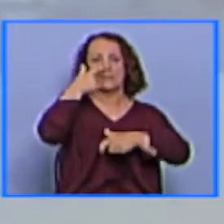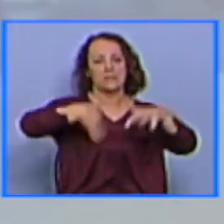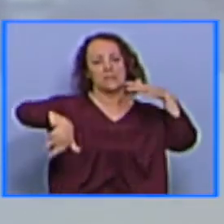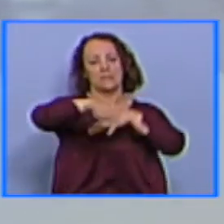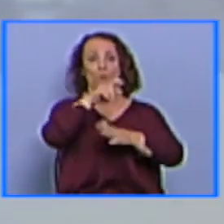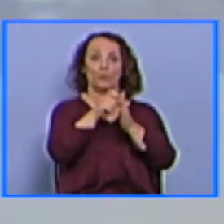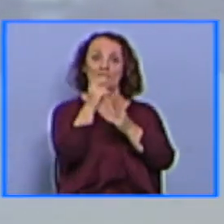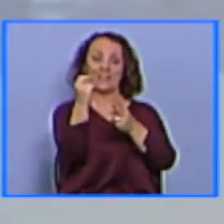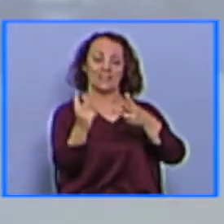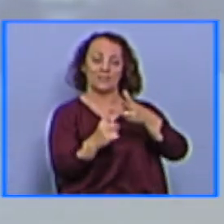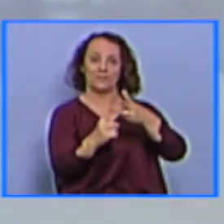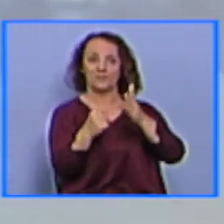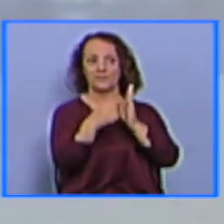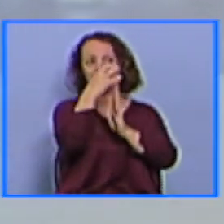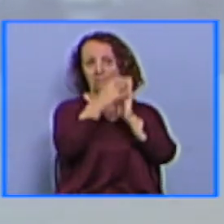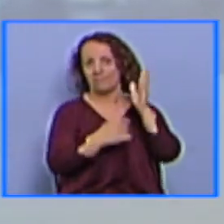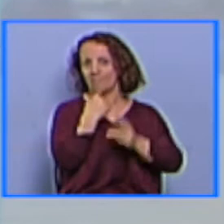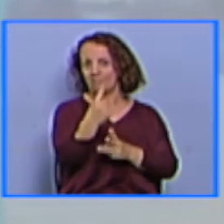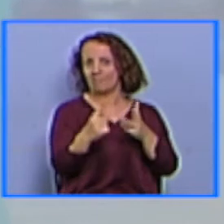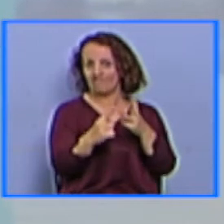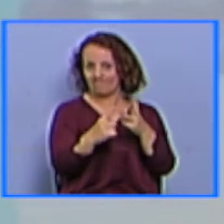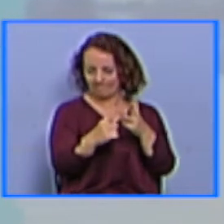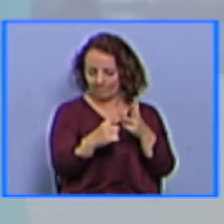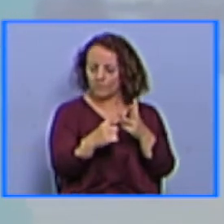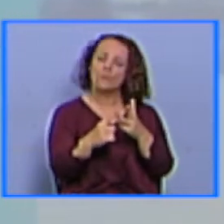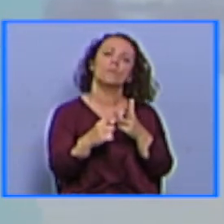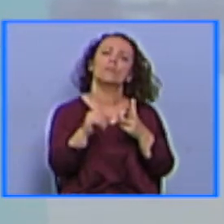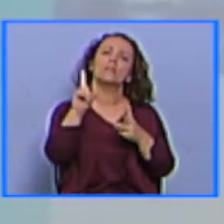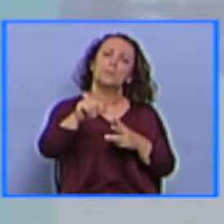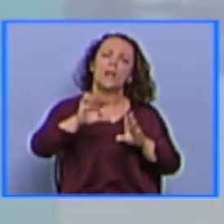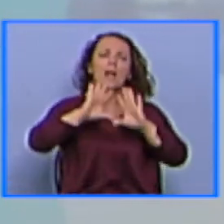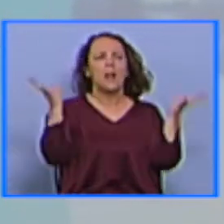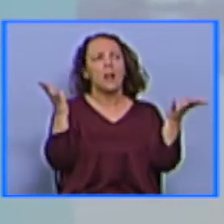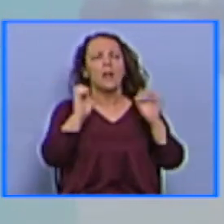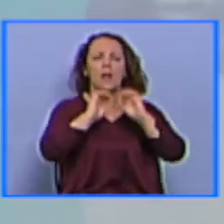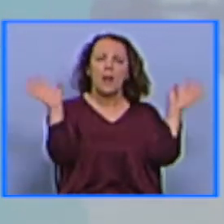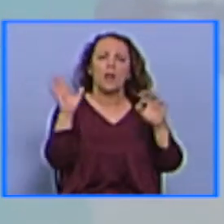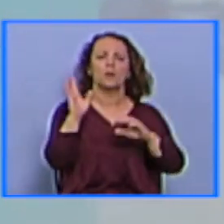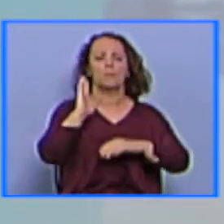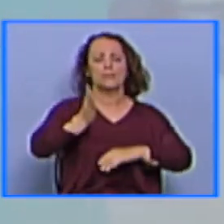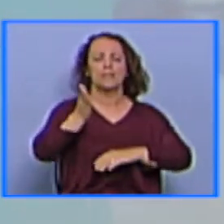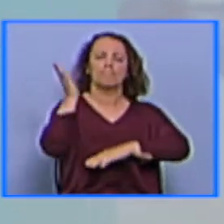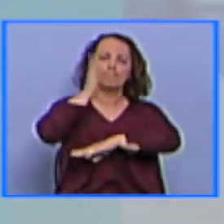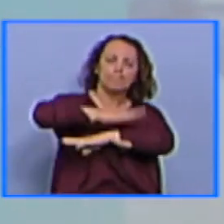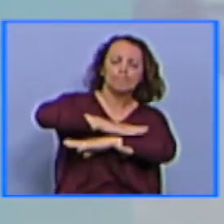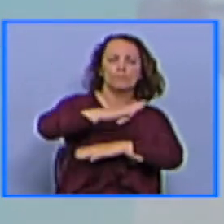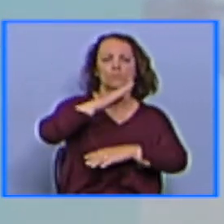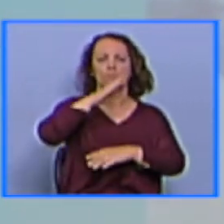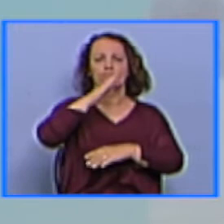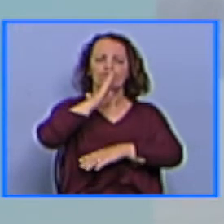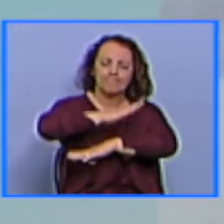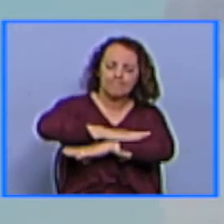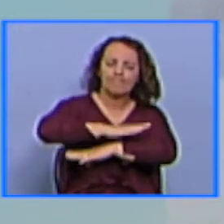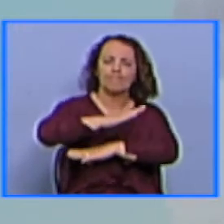3 que o comunicado foca. E, claro, exige um acatamento específico por parte